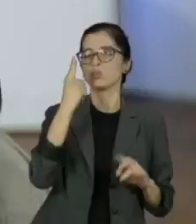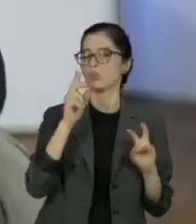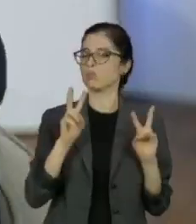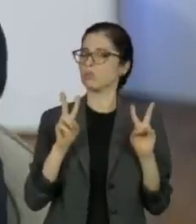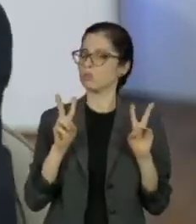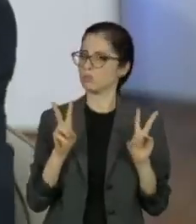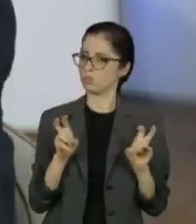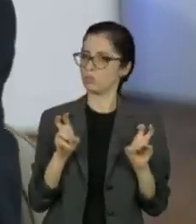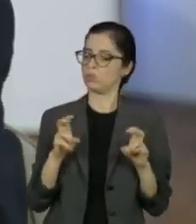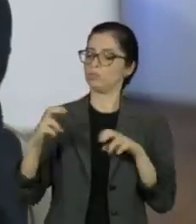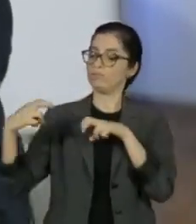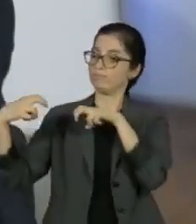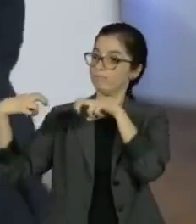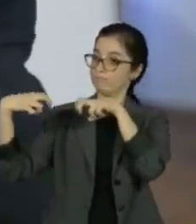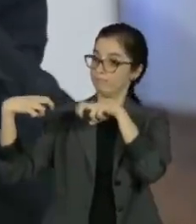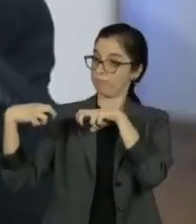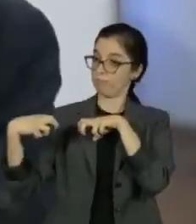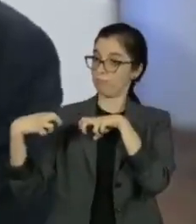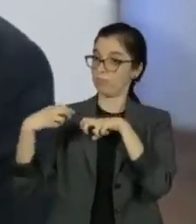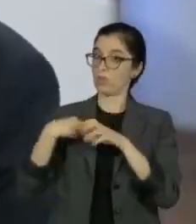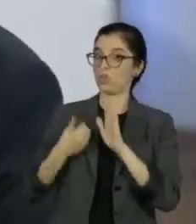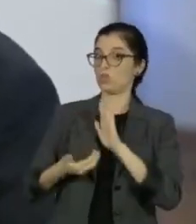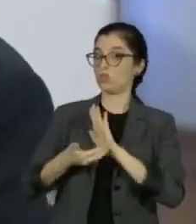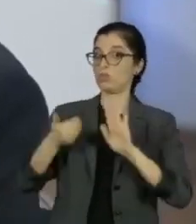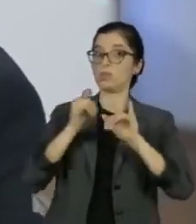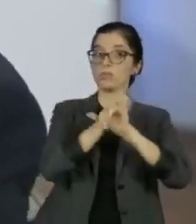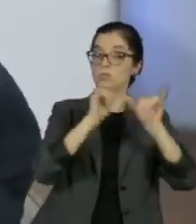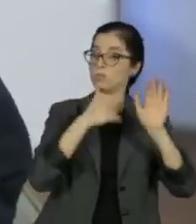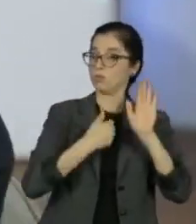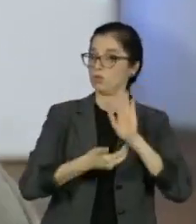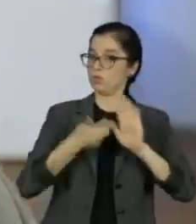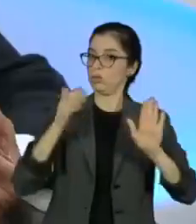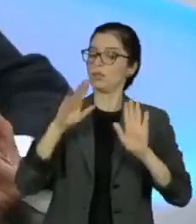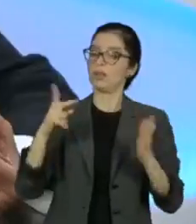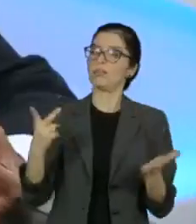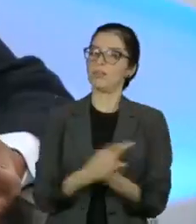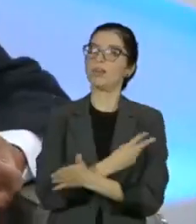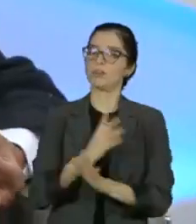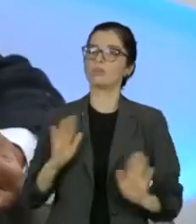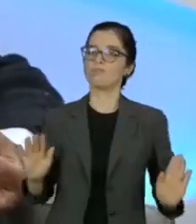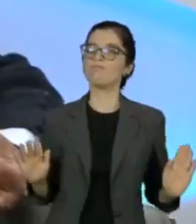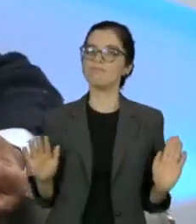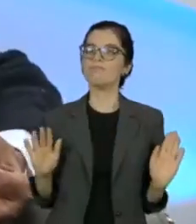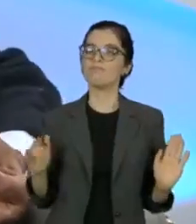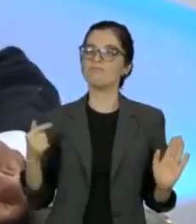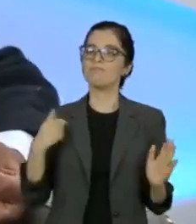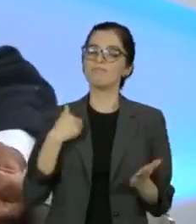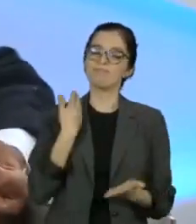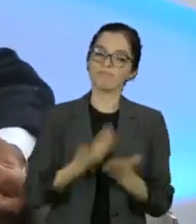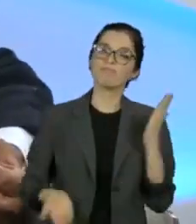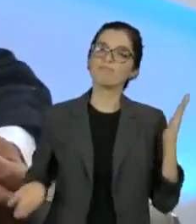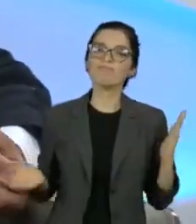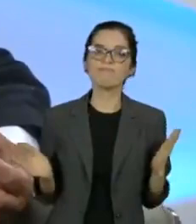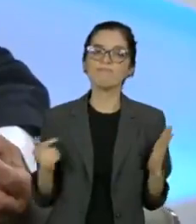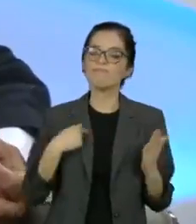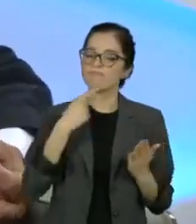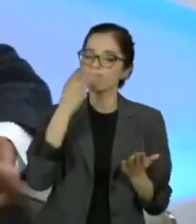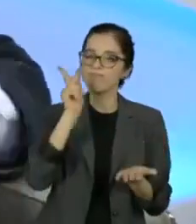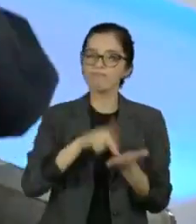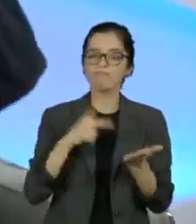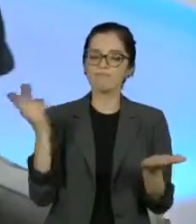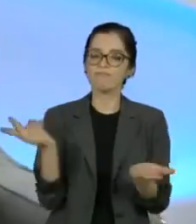comercial esse comercial Eu acho que eu perdi narrativa te digo uma